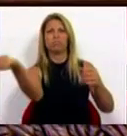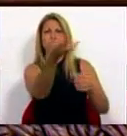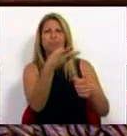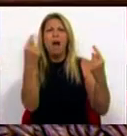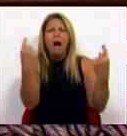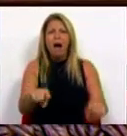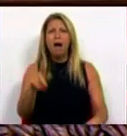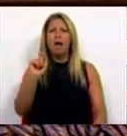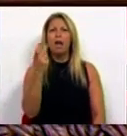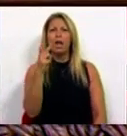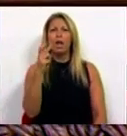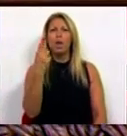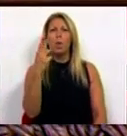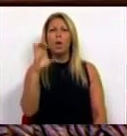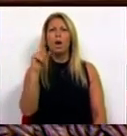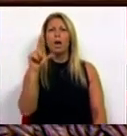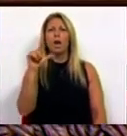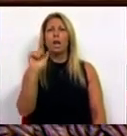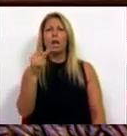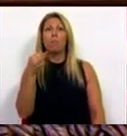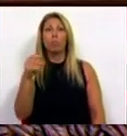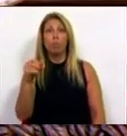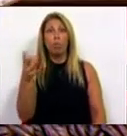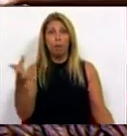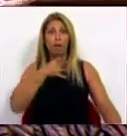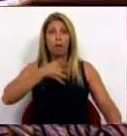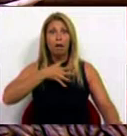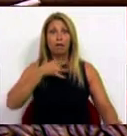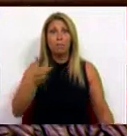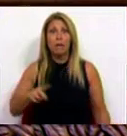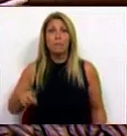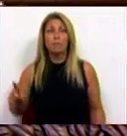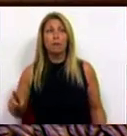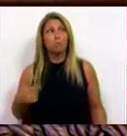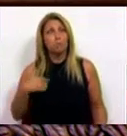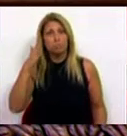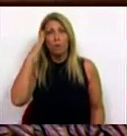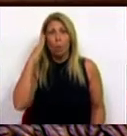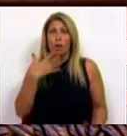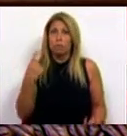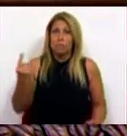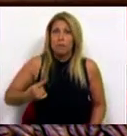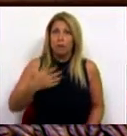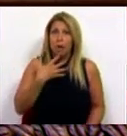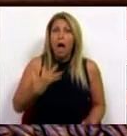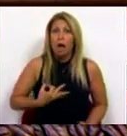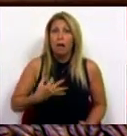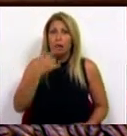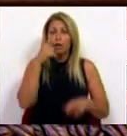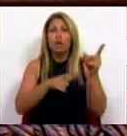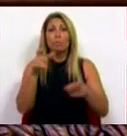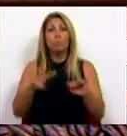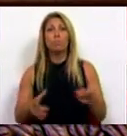eucaliptos. Ouvimos isto com grande regularidade. E eu julgo que devemos dar credibilidade às pessoas que estão no